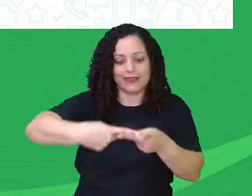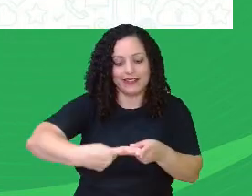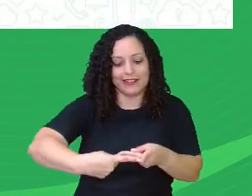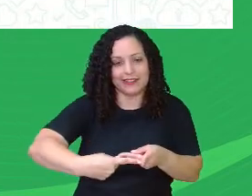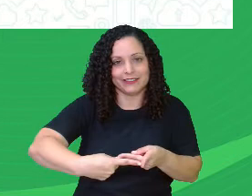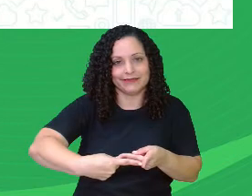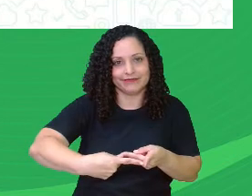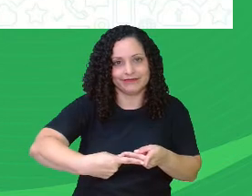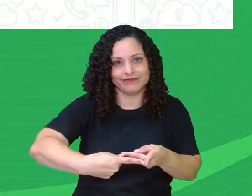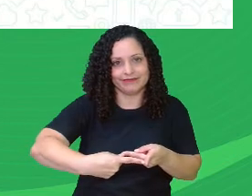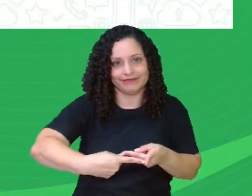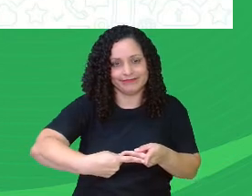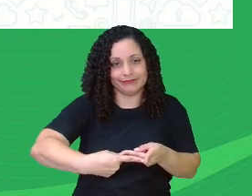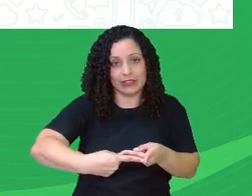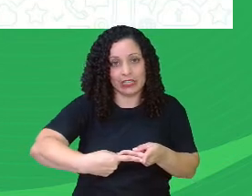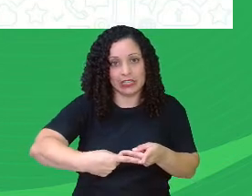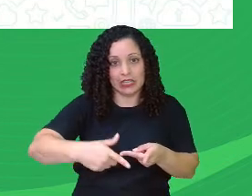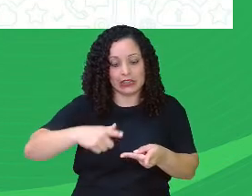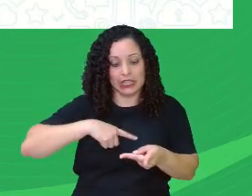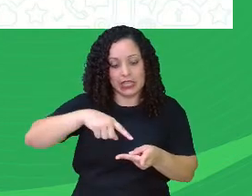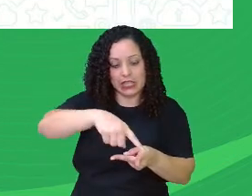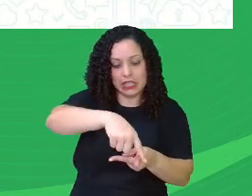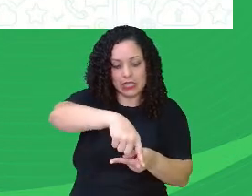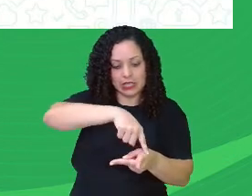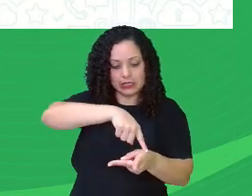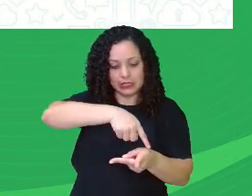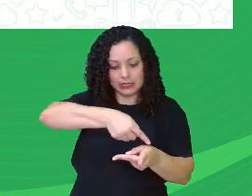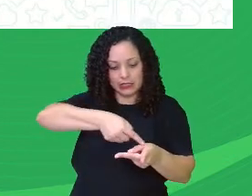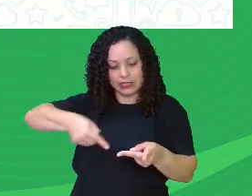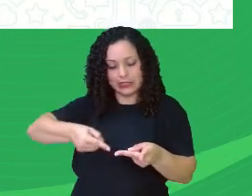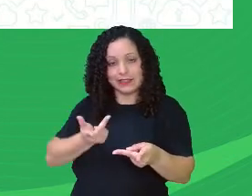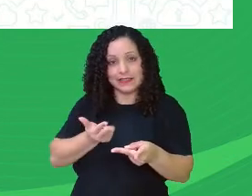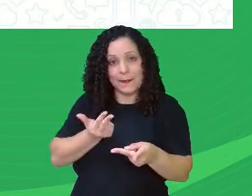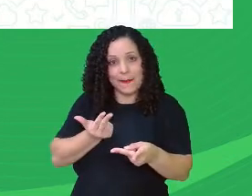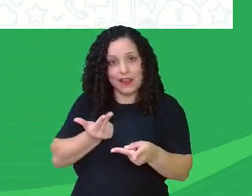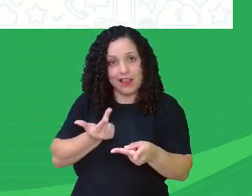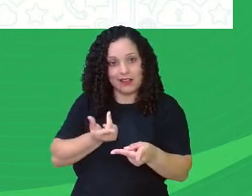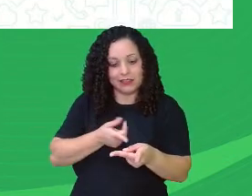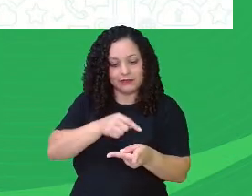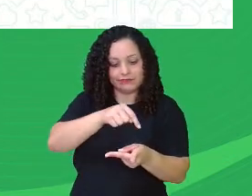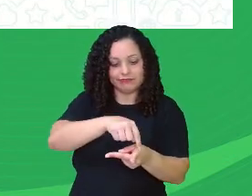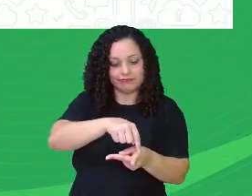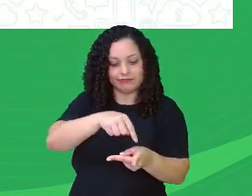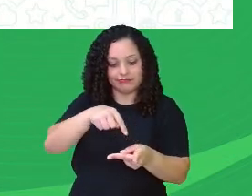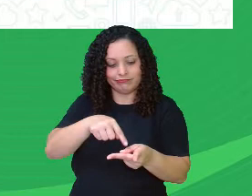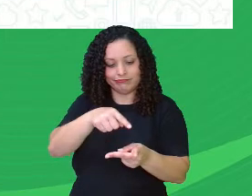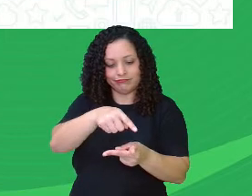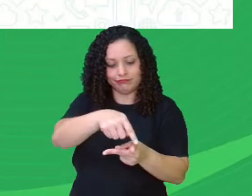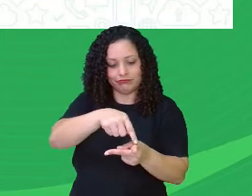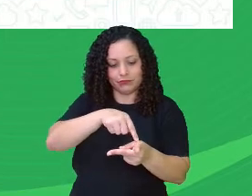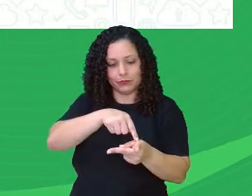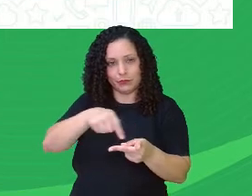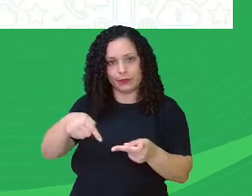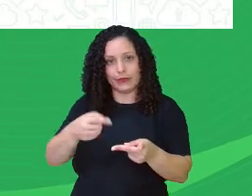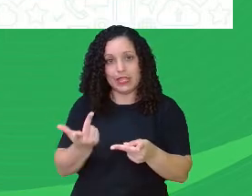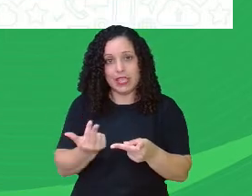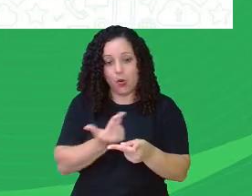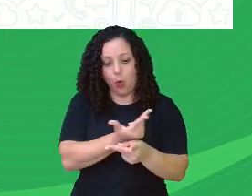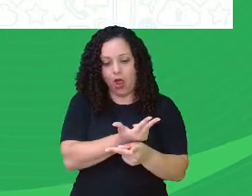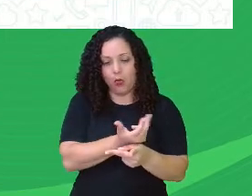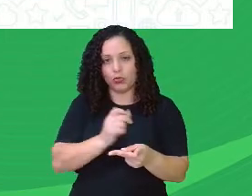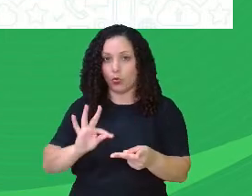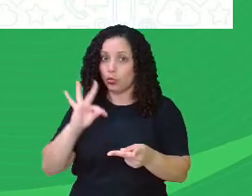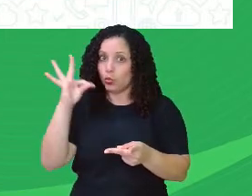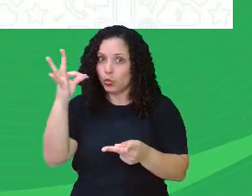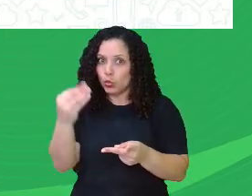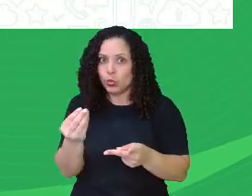mesmo, porque eu tenho um lado e outro semelhante. Quando eu tenho um quadrilátero em que o comprimento e a largura eles são iguais, então todos os lados dessa